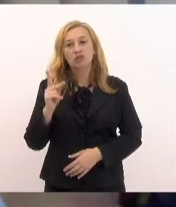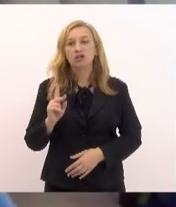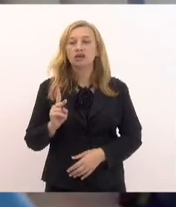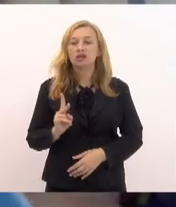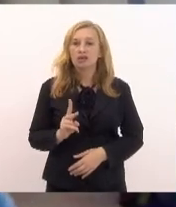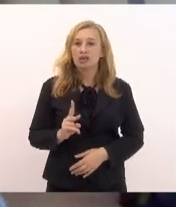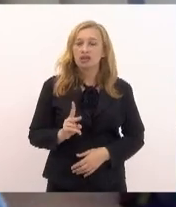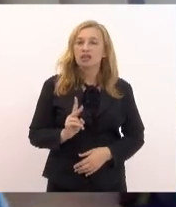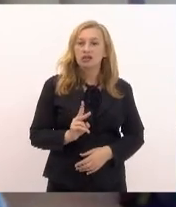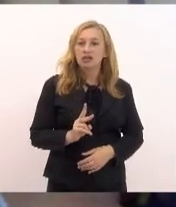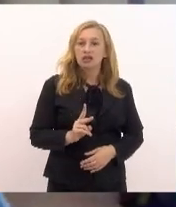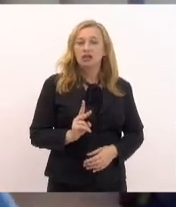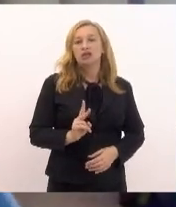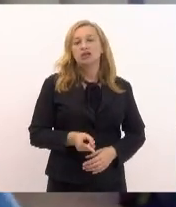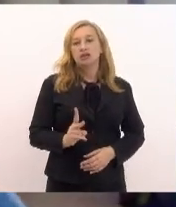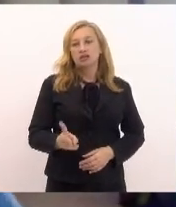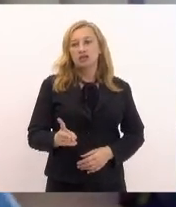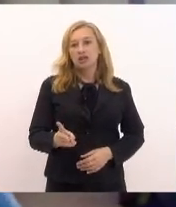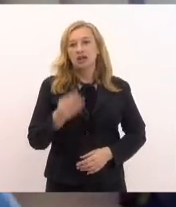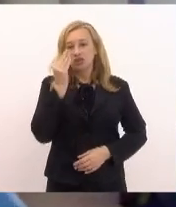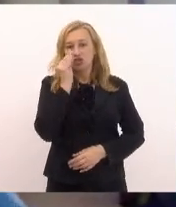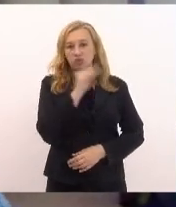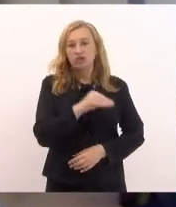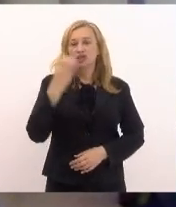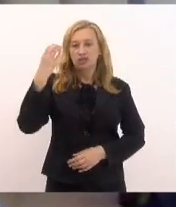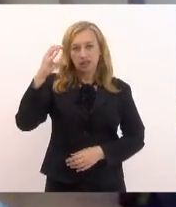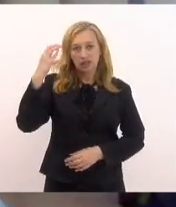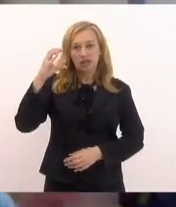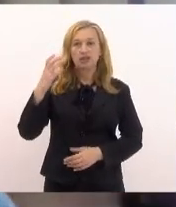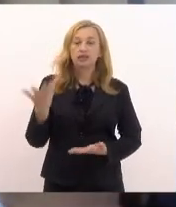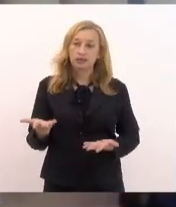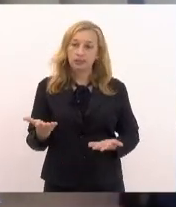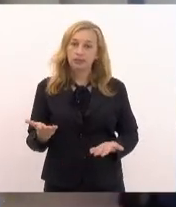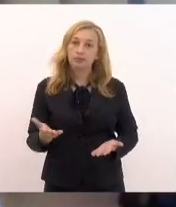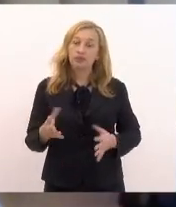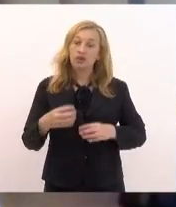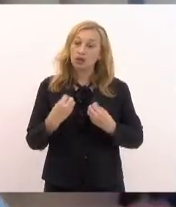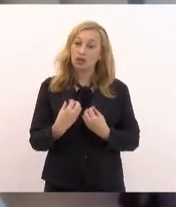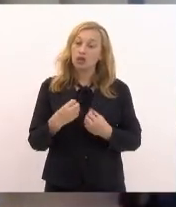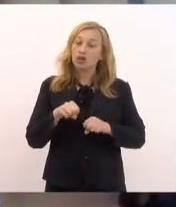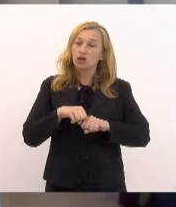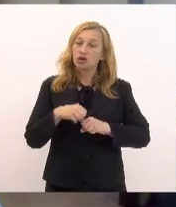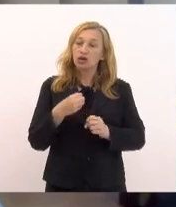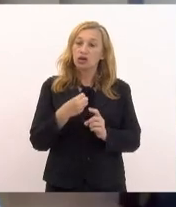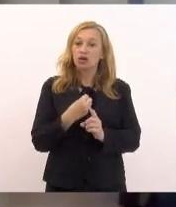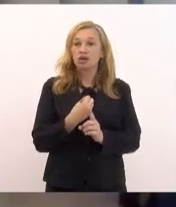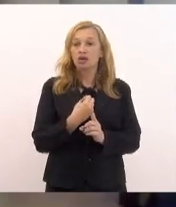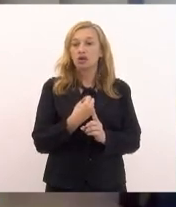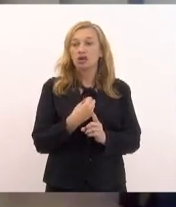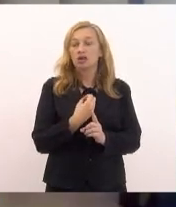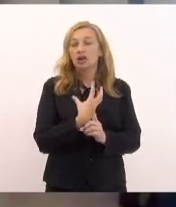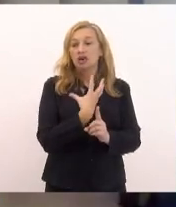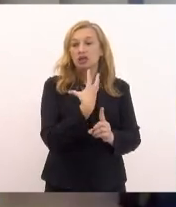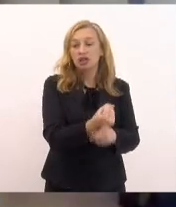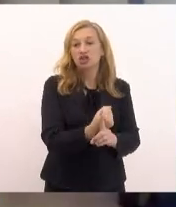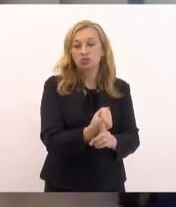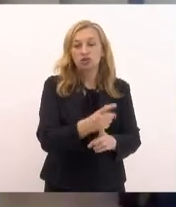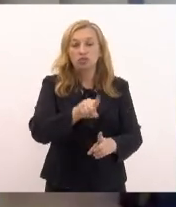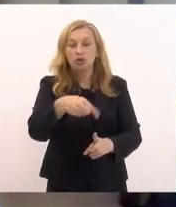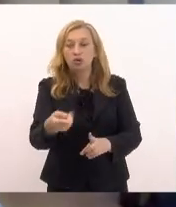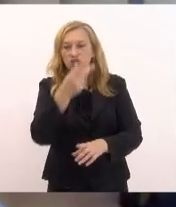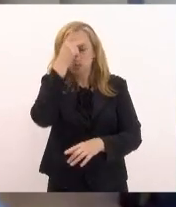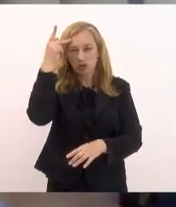ciência, colocando a sua vida em risco e servindo de transmissores do Covid num patamar muito mais alto que aqueles que estão